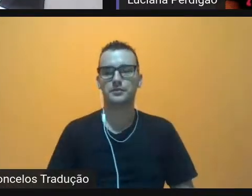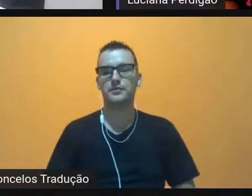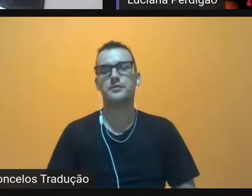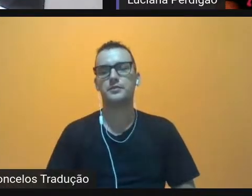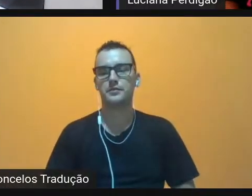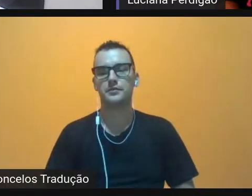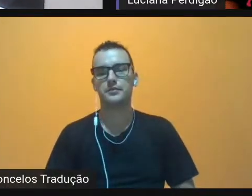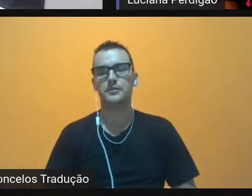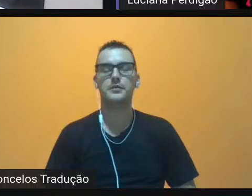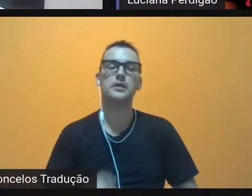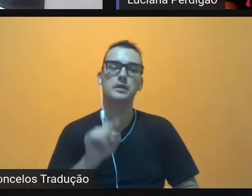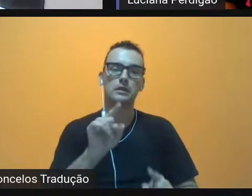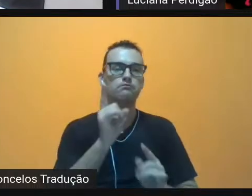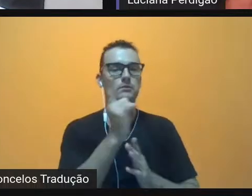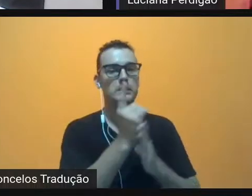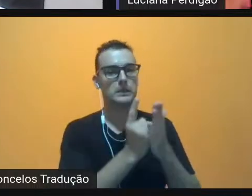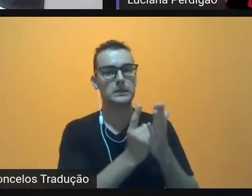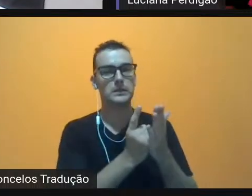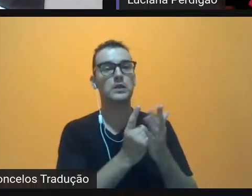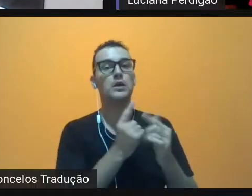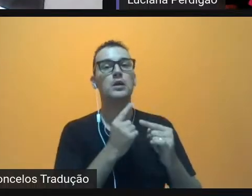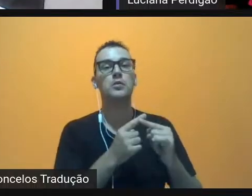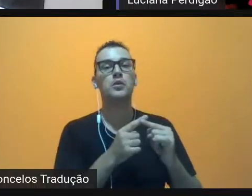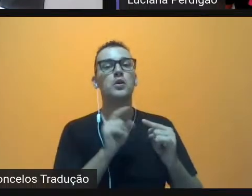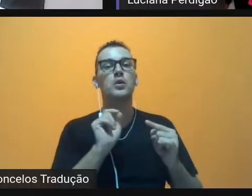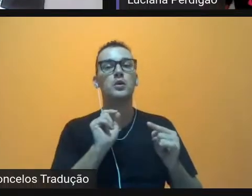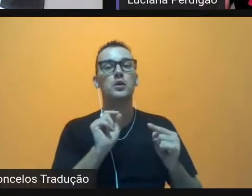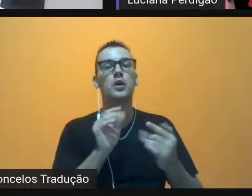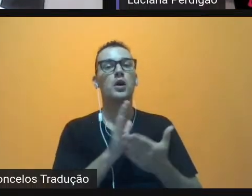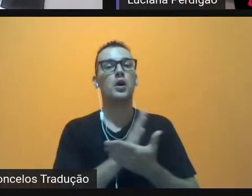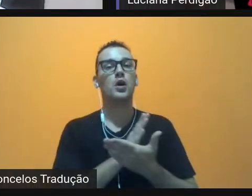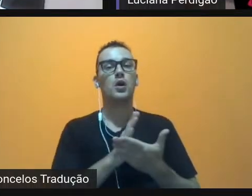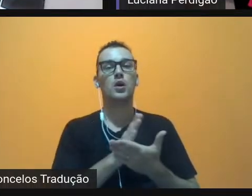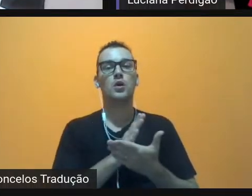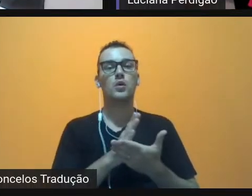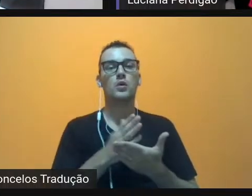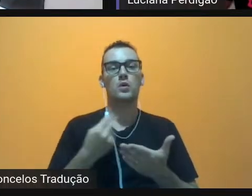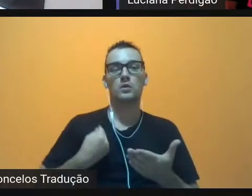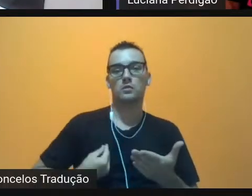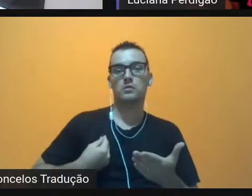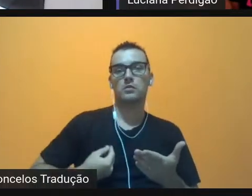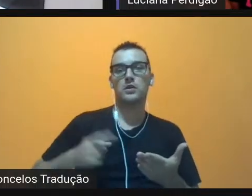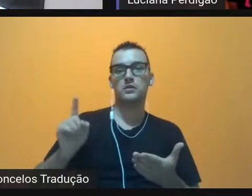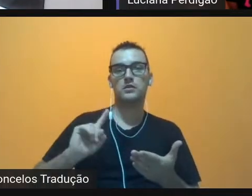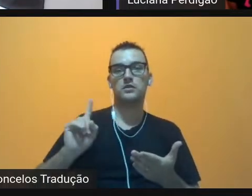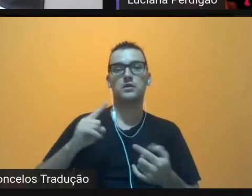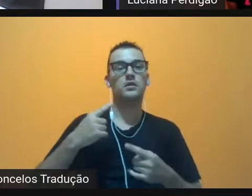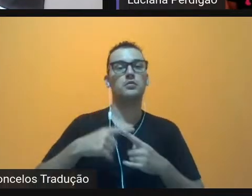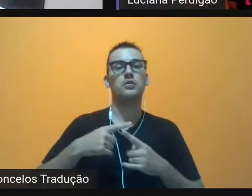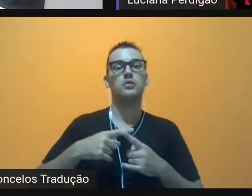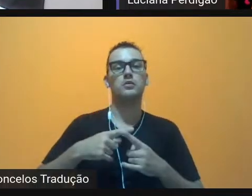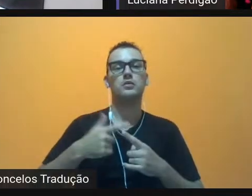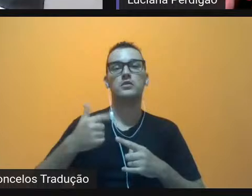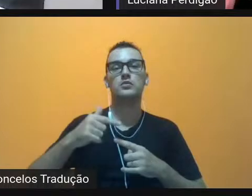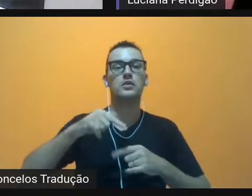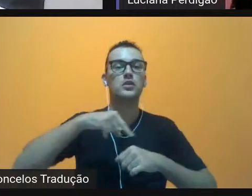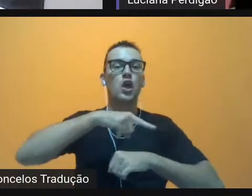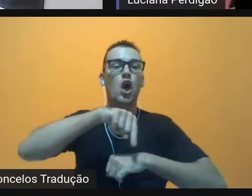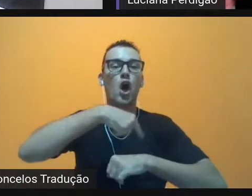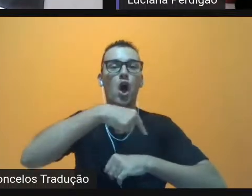na dissertação, que foi a não participação por não ter carga horária